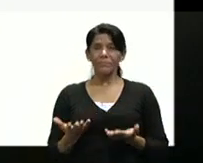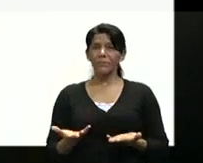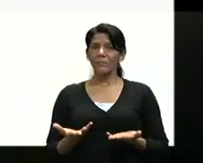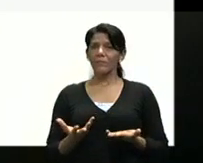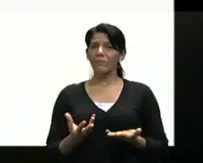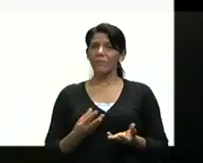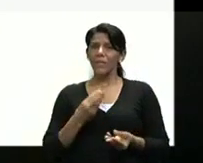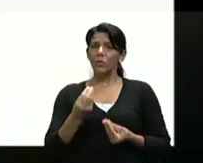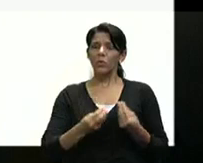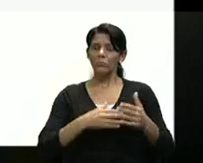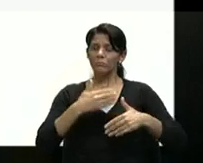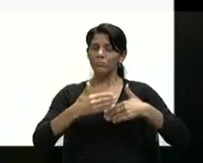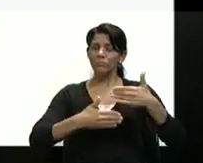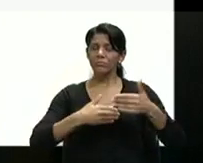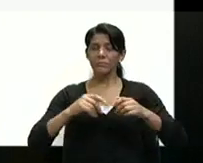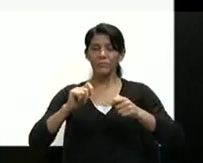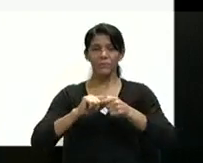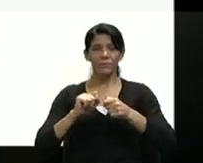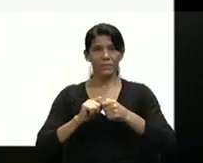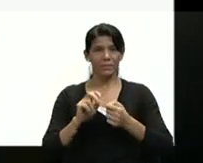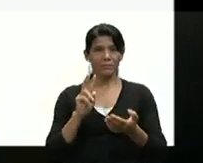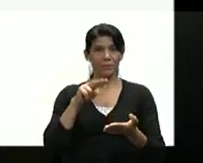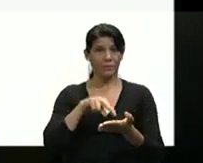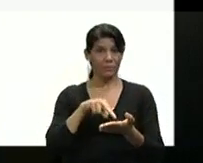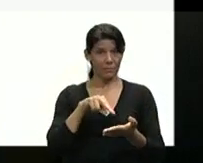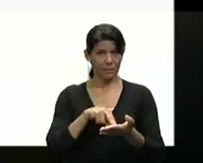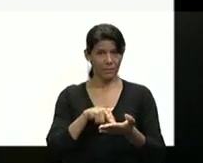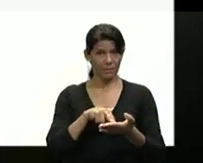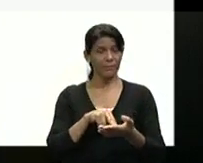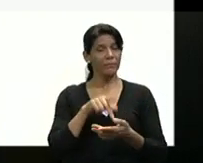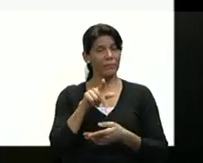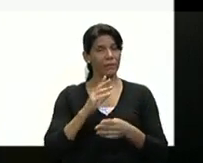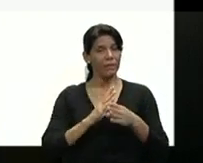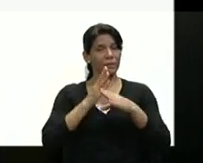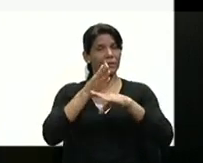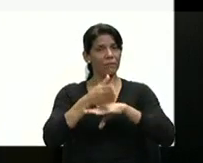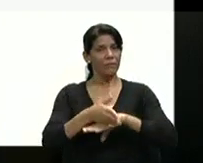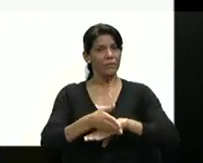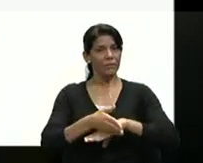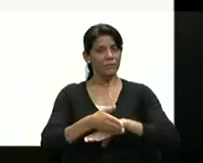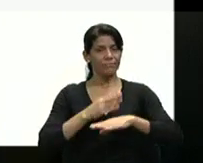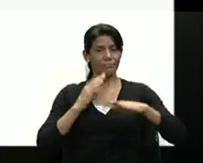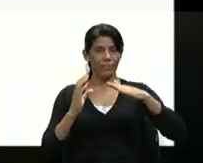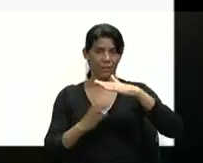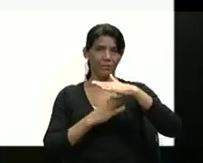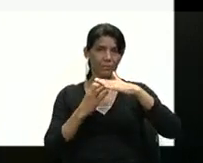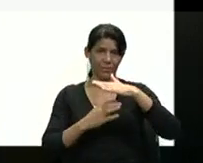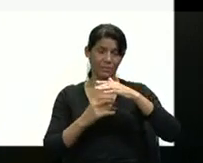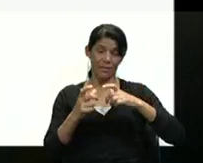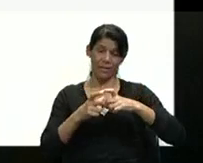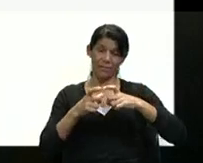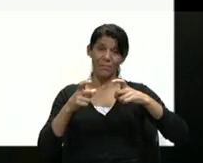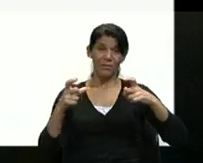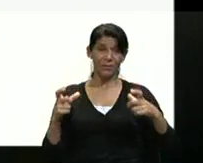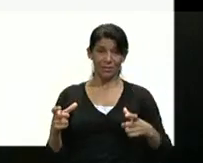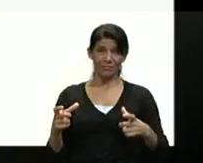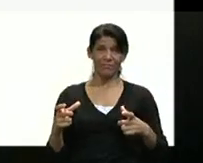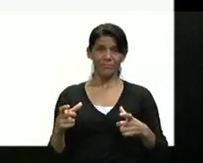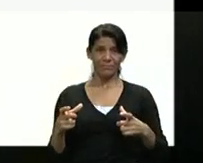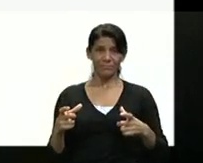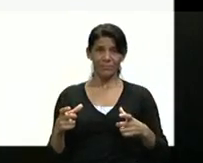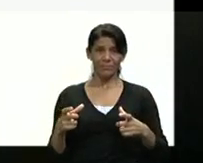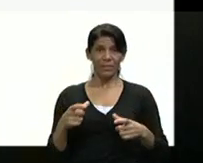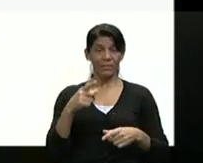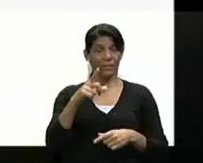como vai se dar essa atuação? Aqui através de empresas, na grande maioria dos casos,